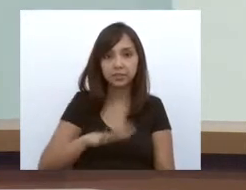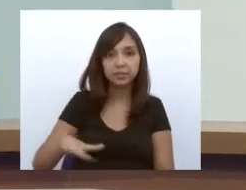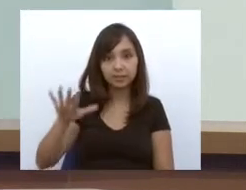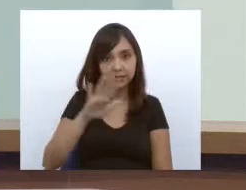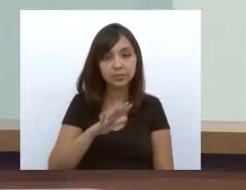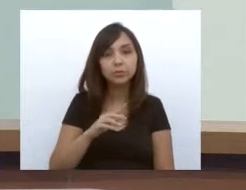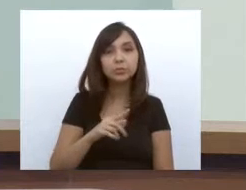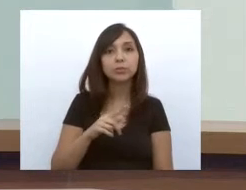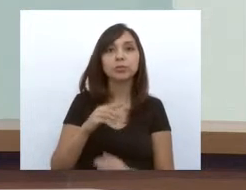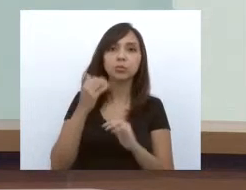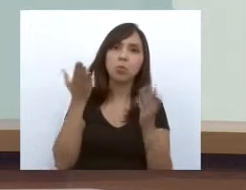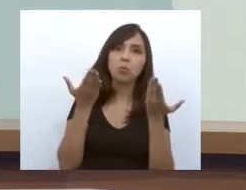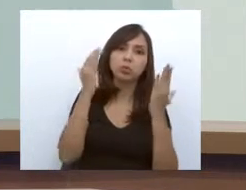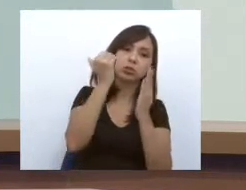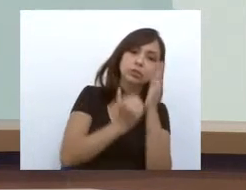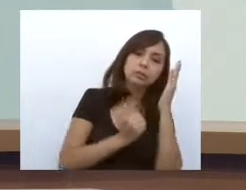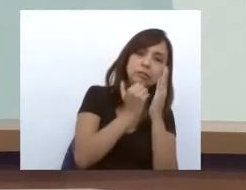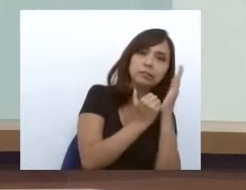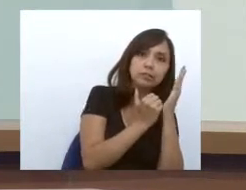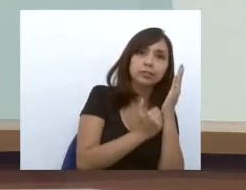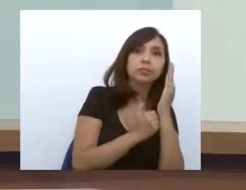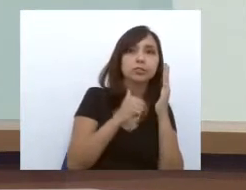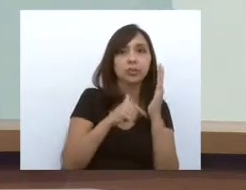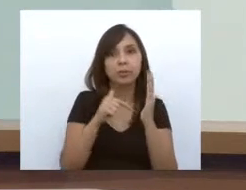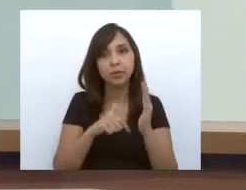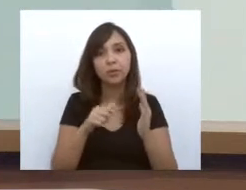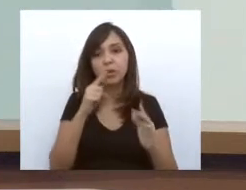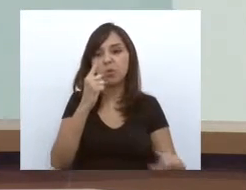o número de alunos nas escolas estaduais, em torno de